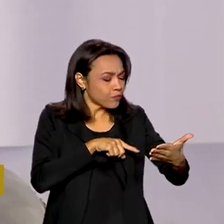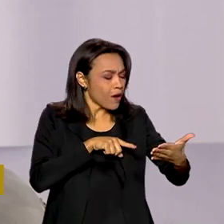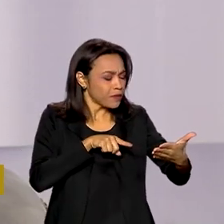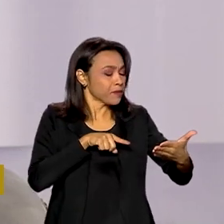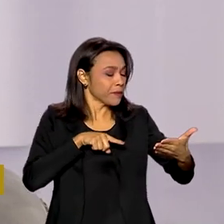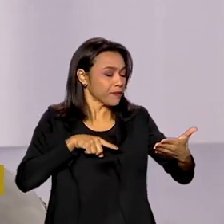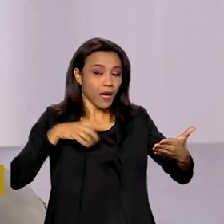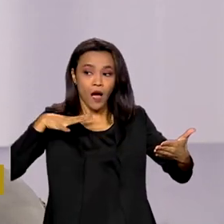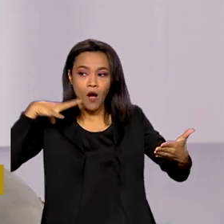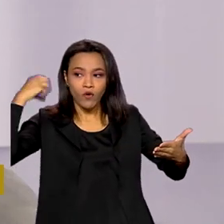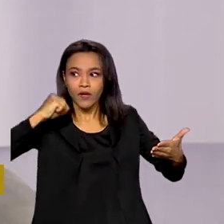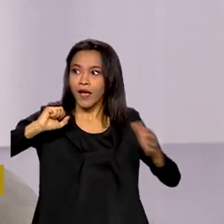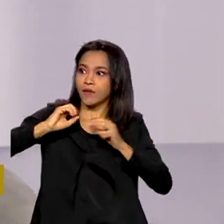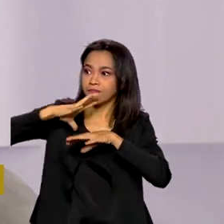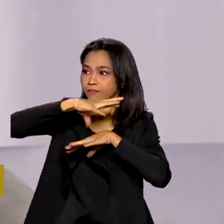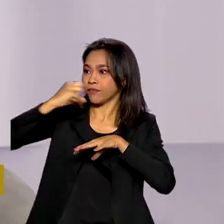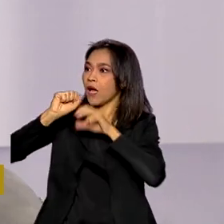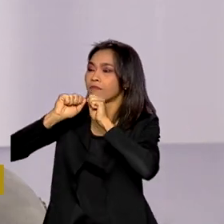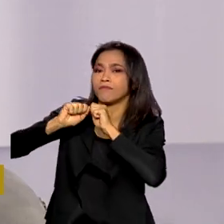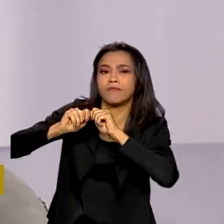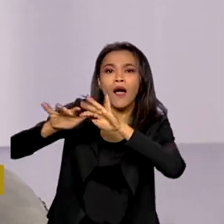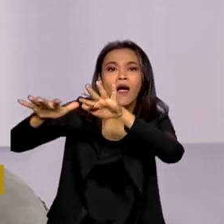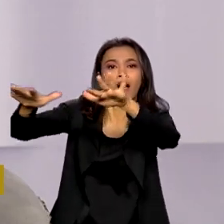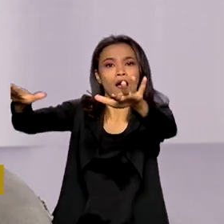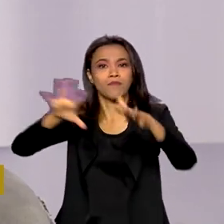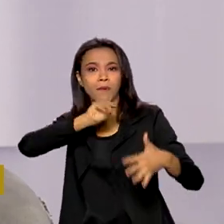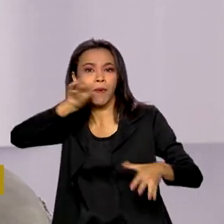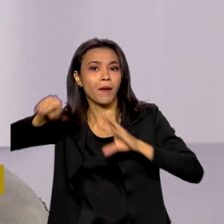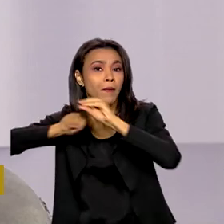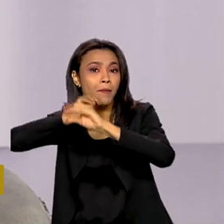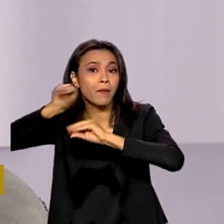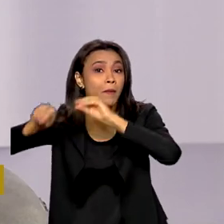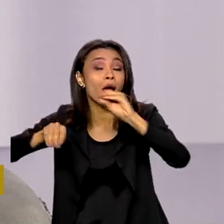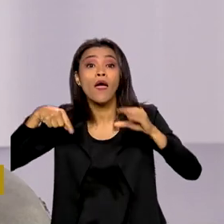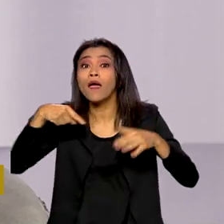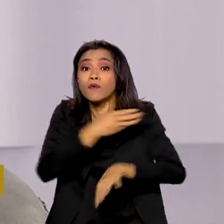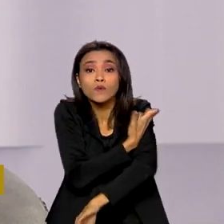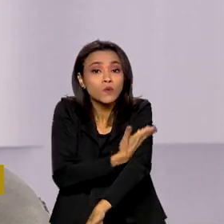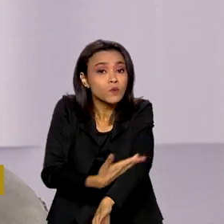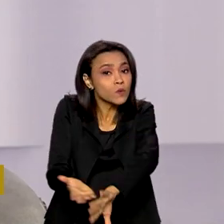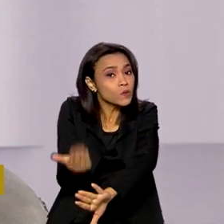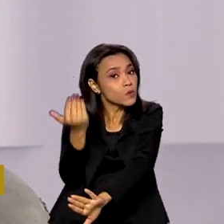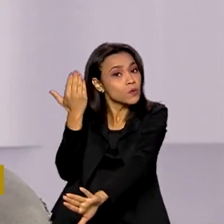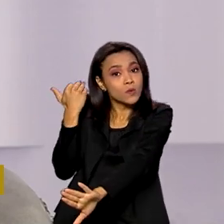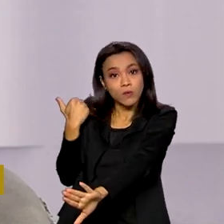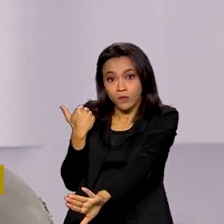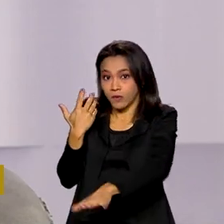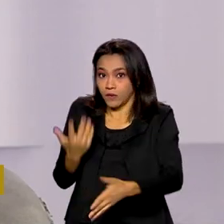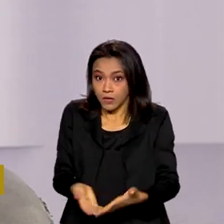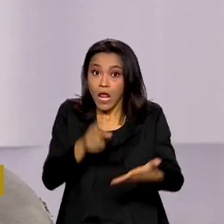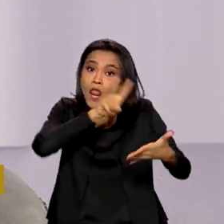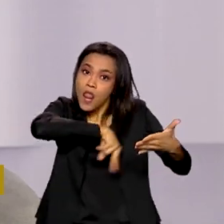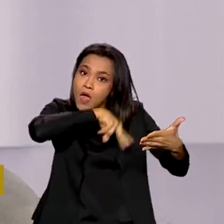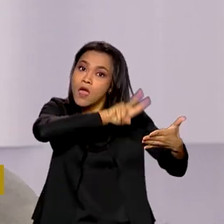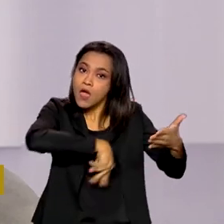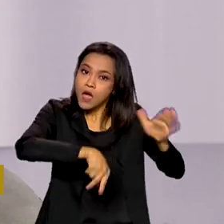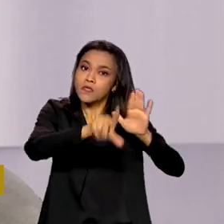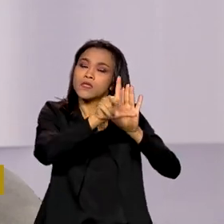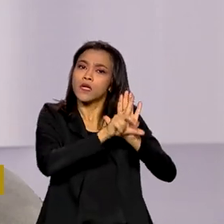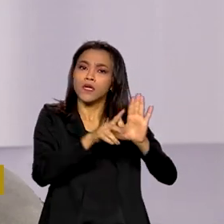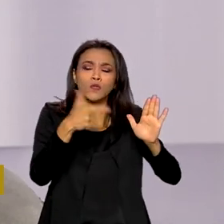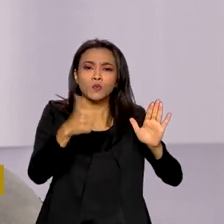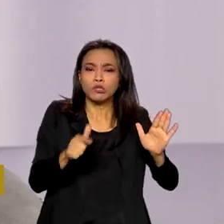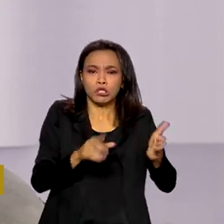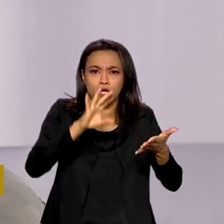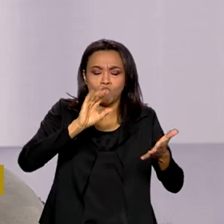nas famílias, liam em voz alta em praça pública. Tanto que era um hábito, uma habitualidade dos portugueses mesmo, ler as leis, né? Não tinha diário